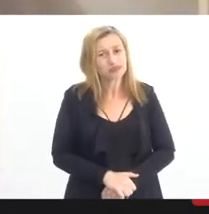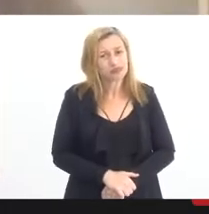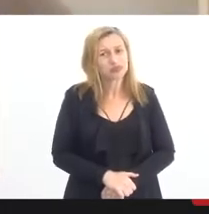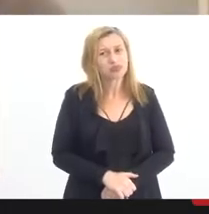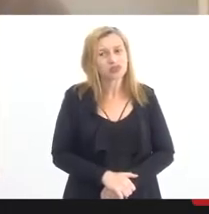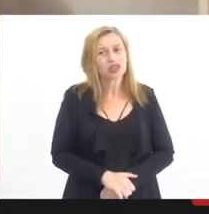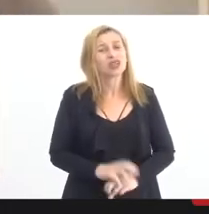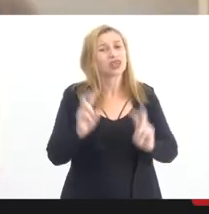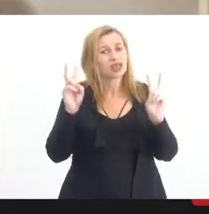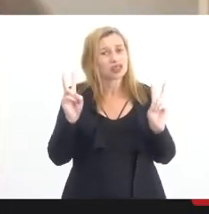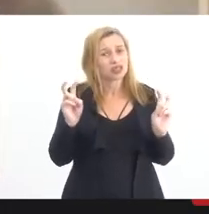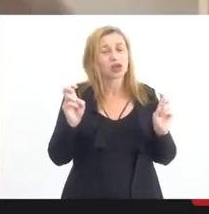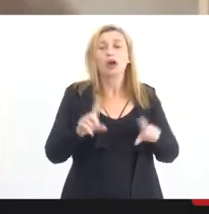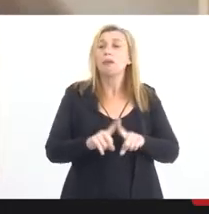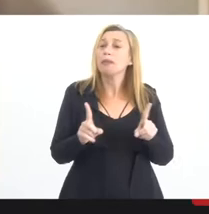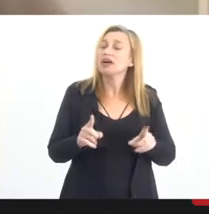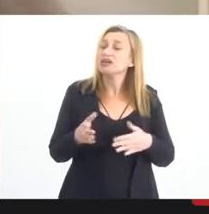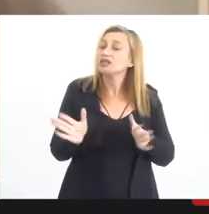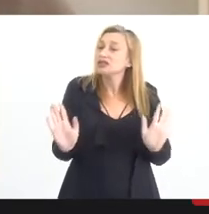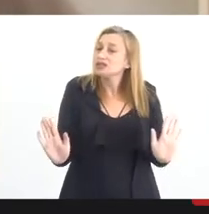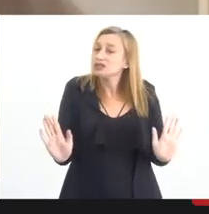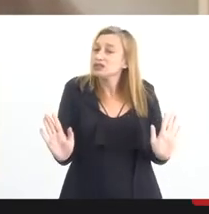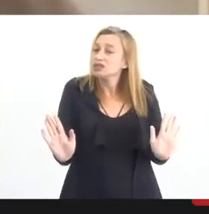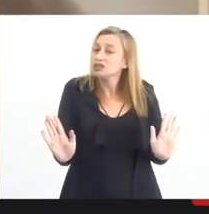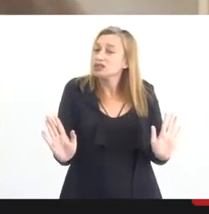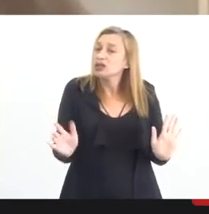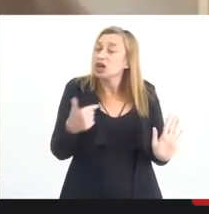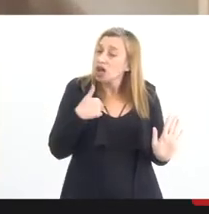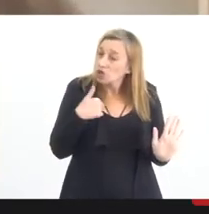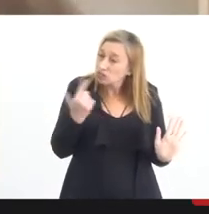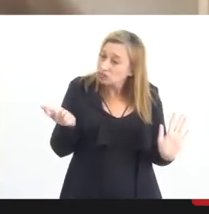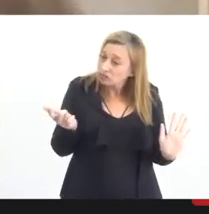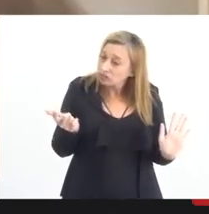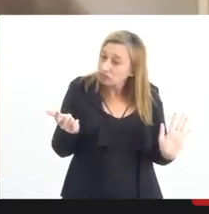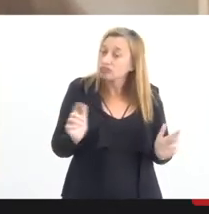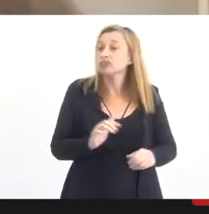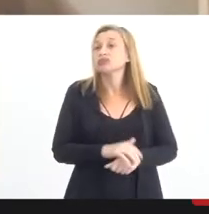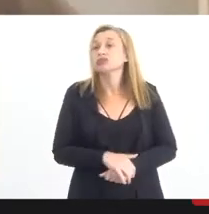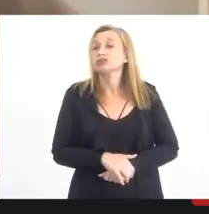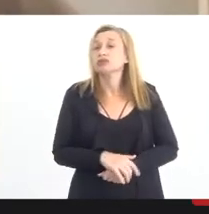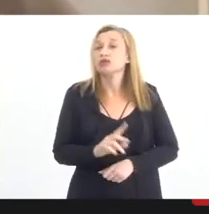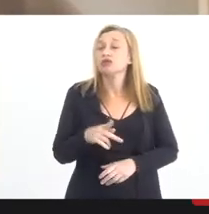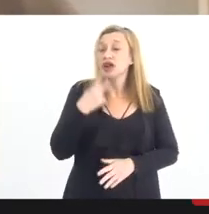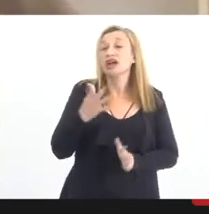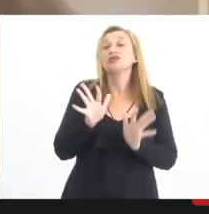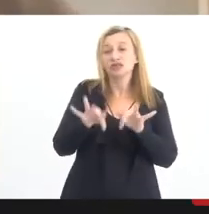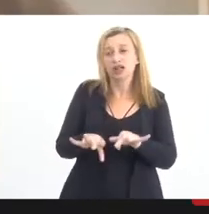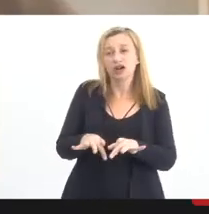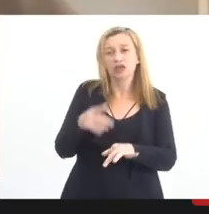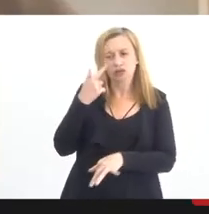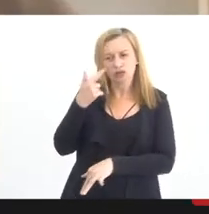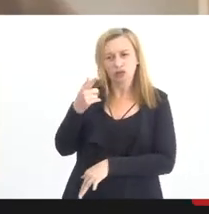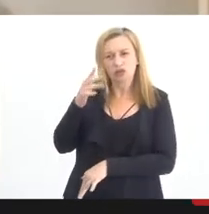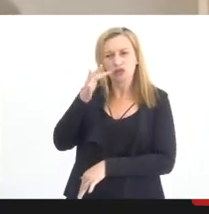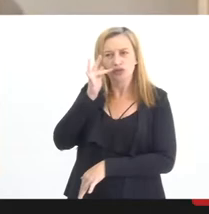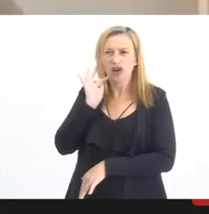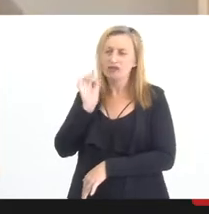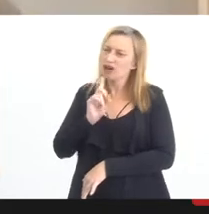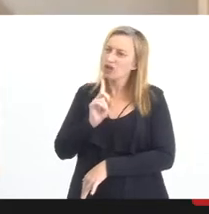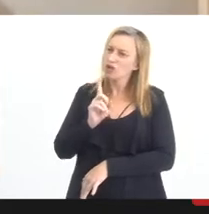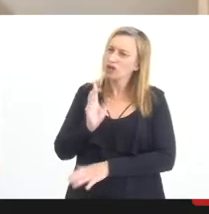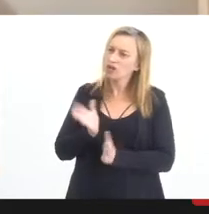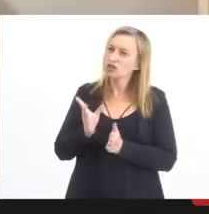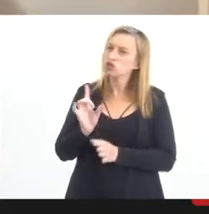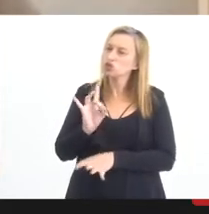essa situação. Mas, de qualquer maneira, eu vou deixar para falar no final, viu, Flávio? Não vou falar agora, não.